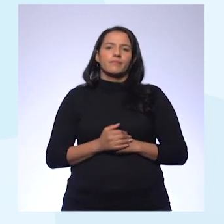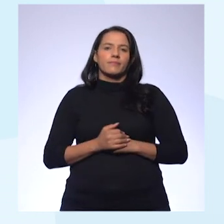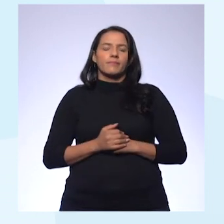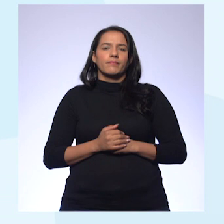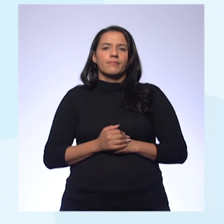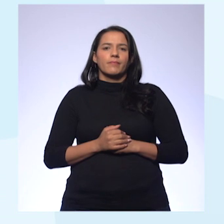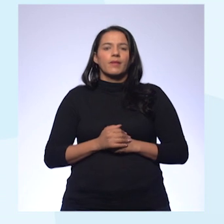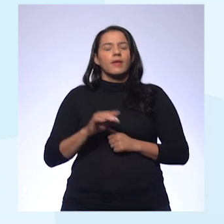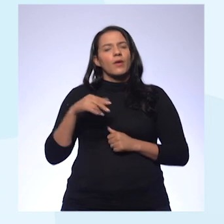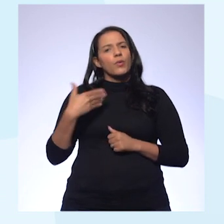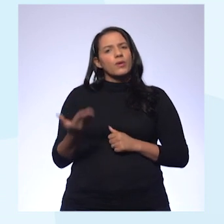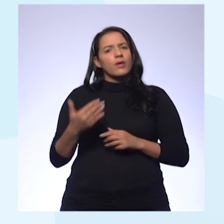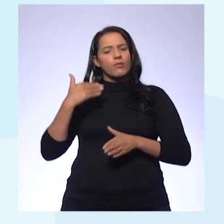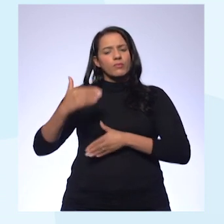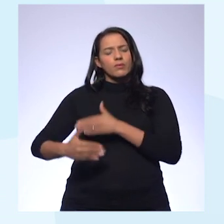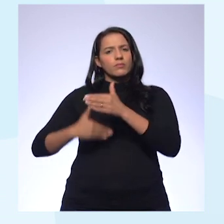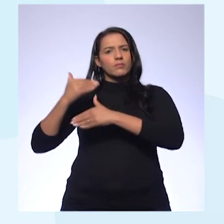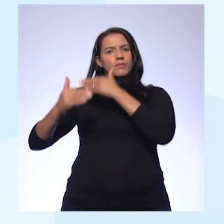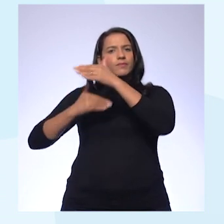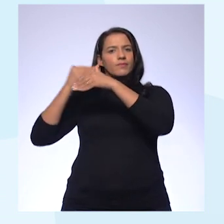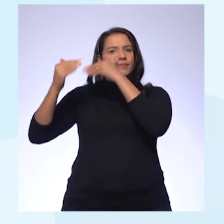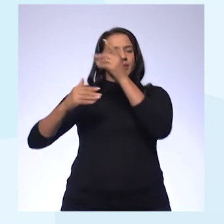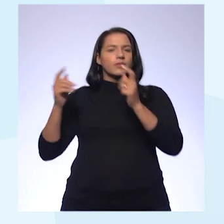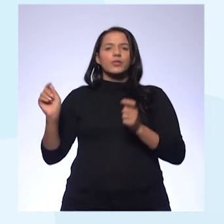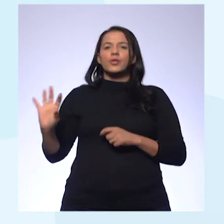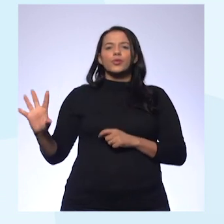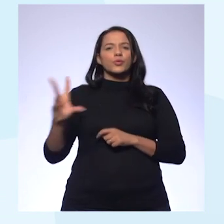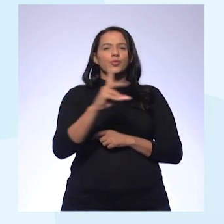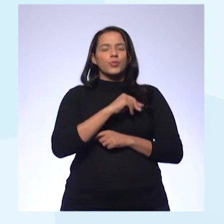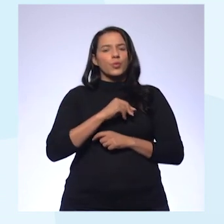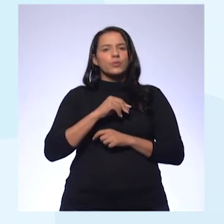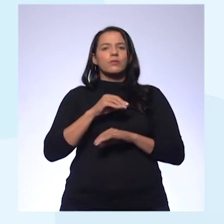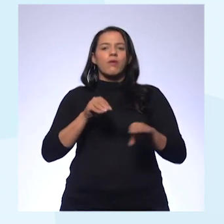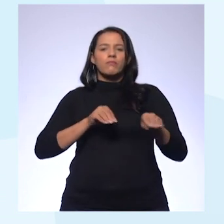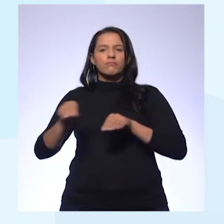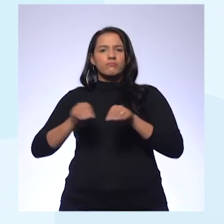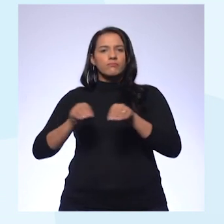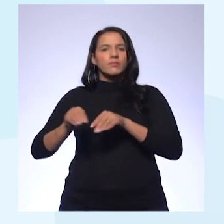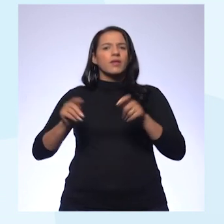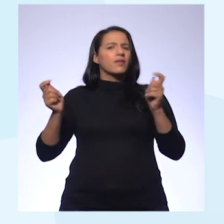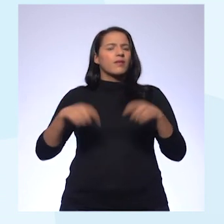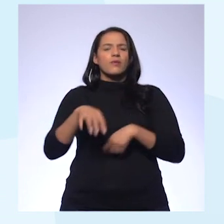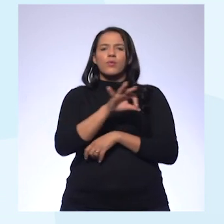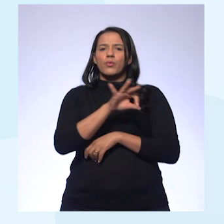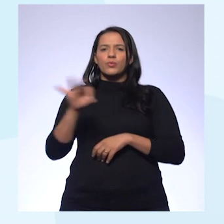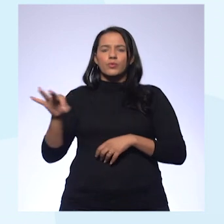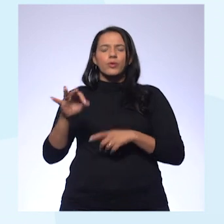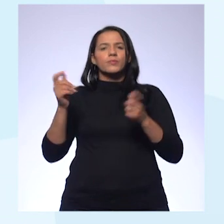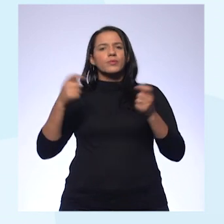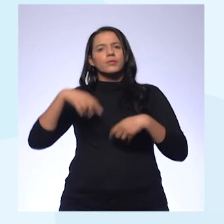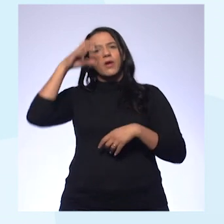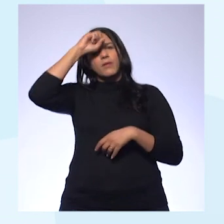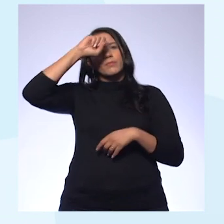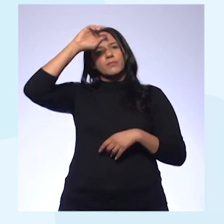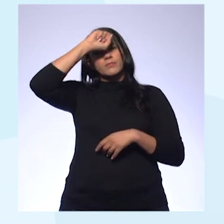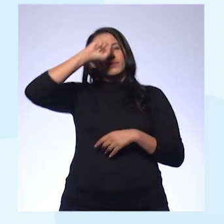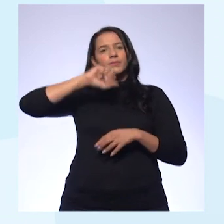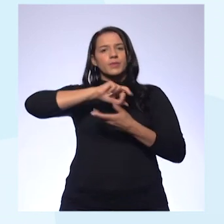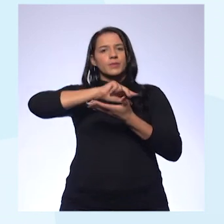derrotada. É um desenvolvimento no qual todas as jogadas podem ser ótimas oportunidades